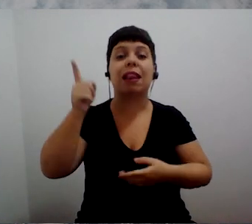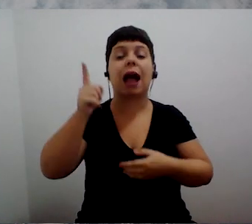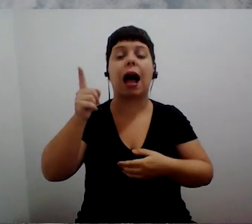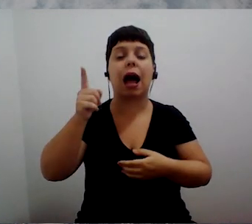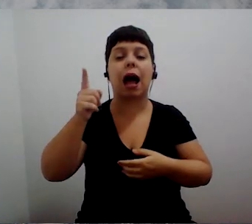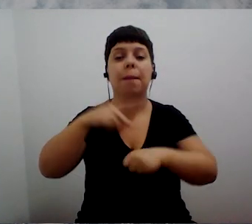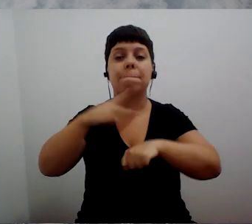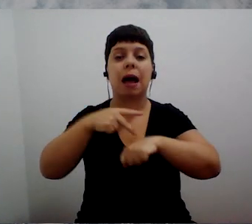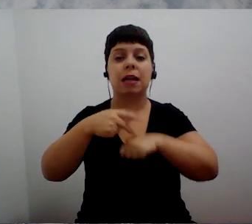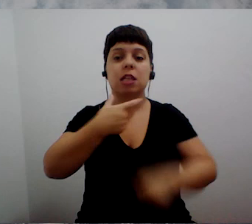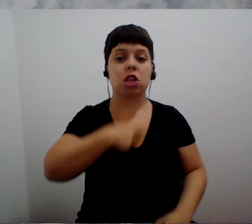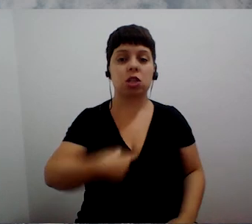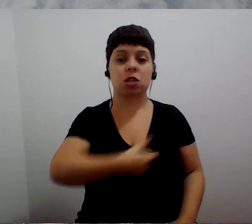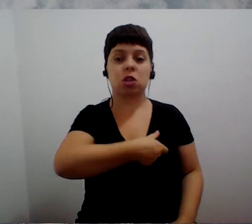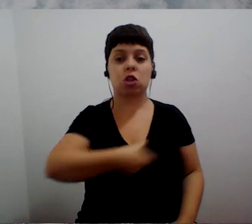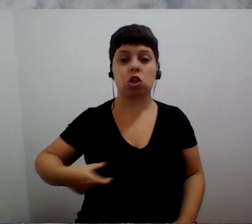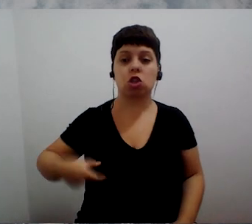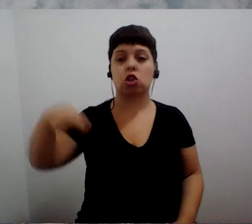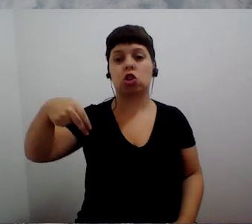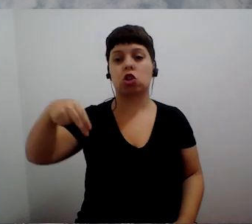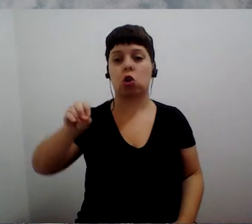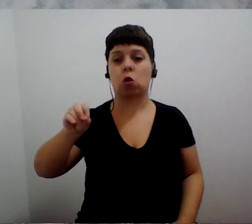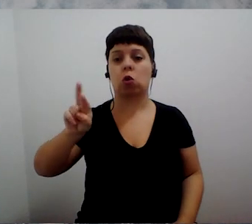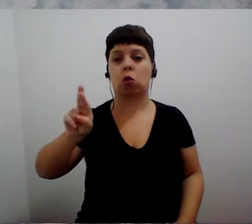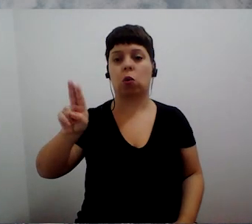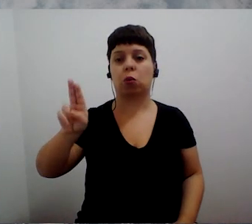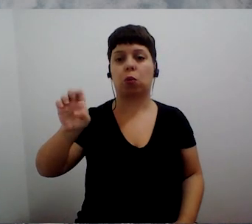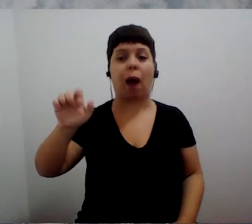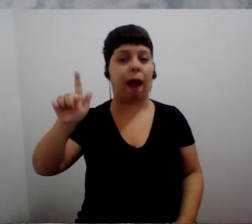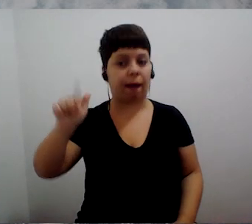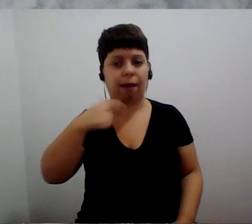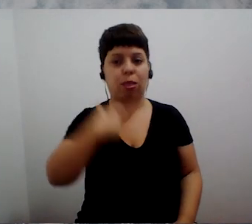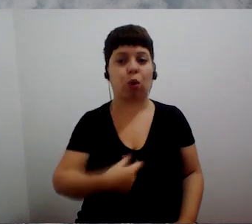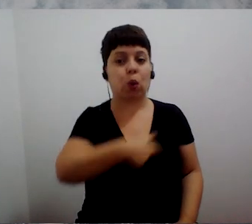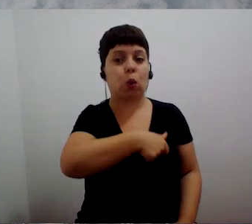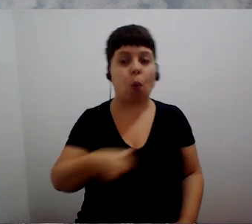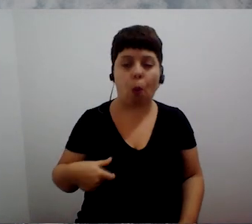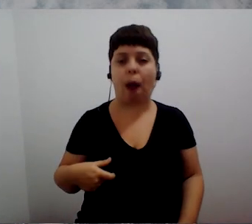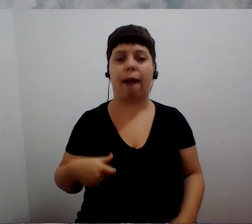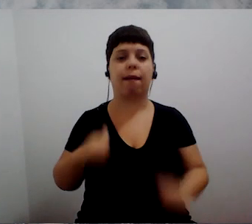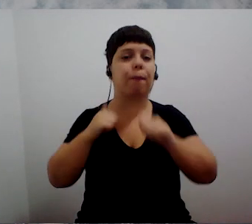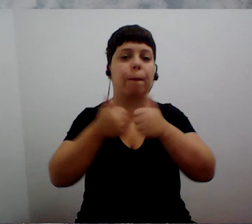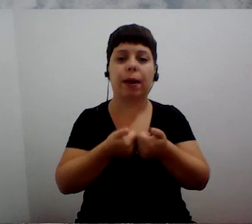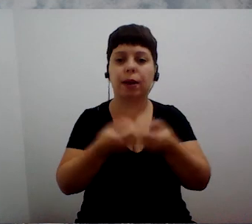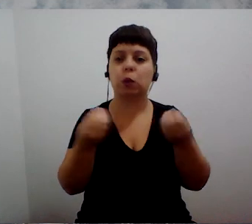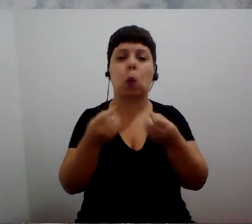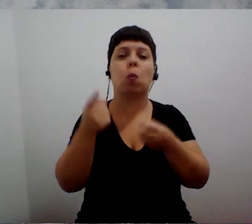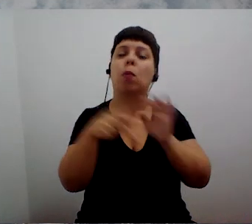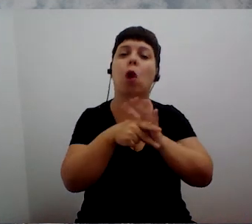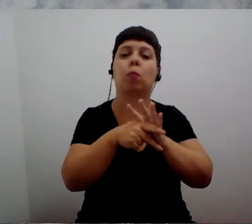né? Acompanhando e liderando a delegação da Noruega nas relações nas Nações